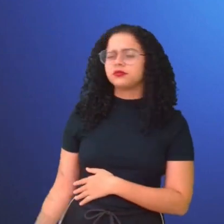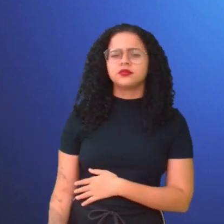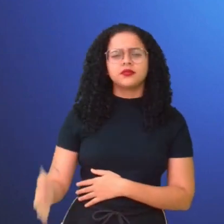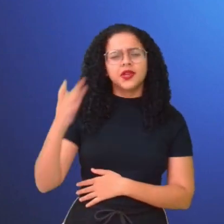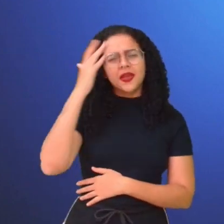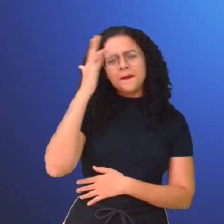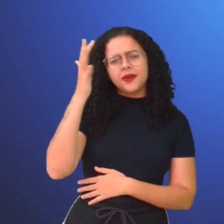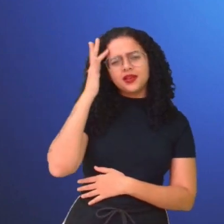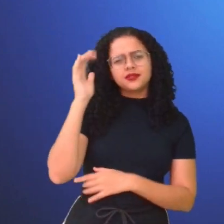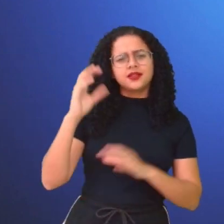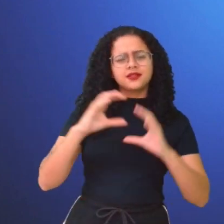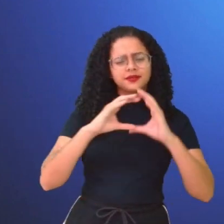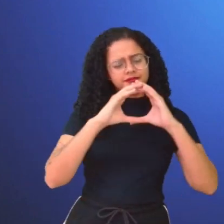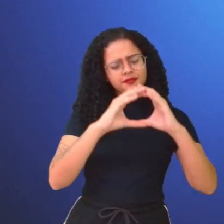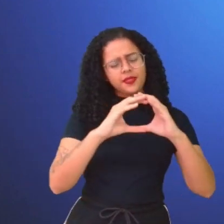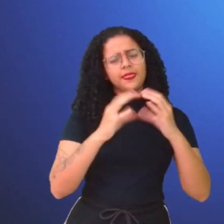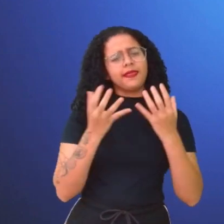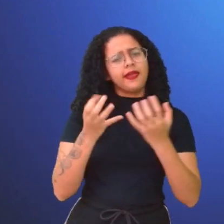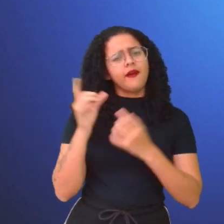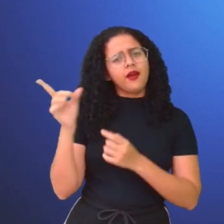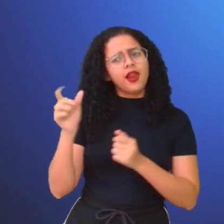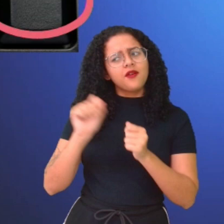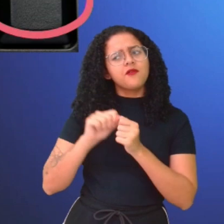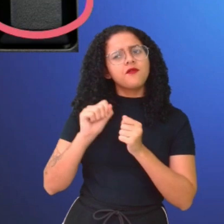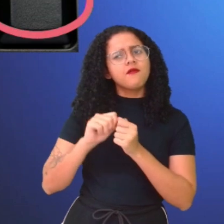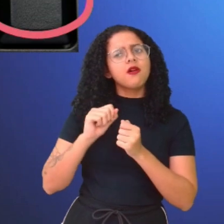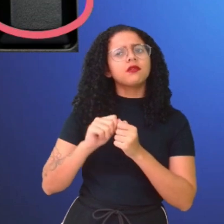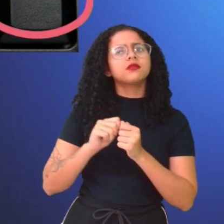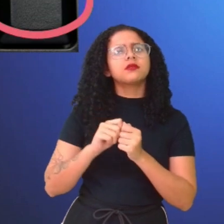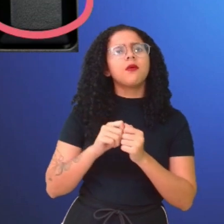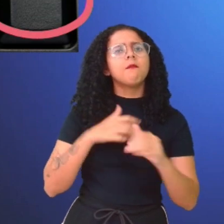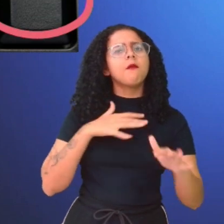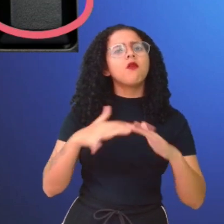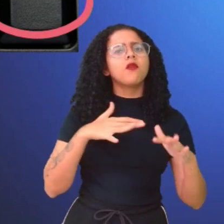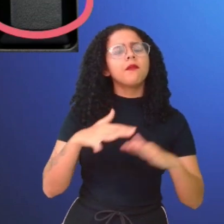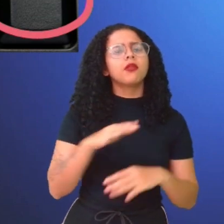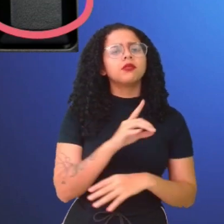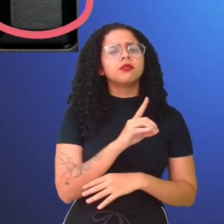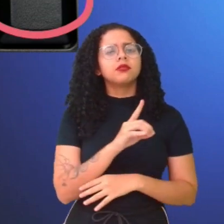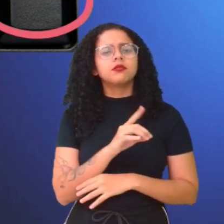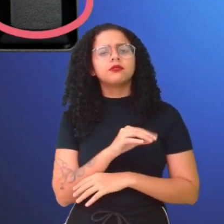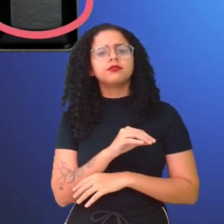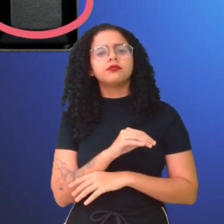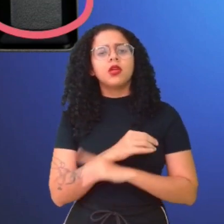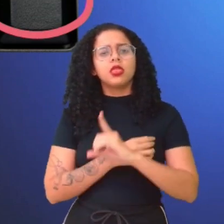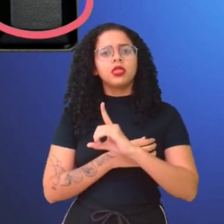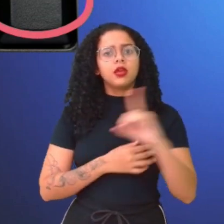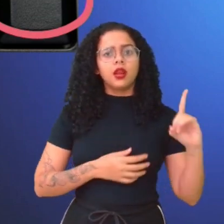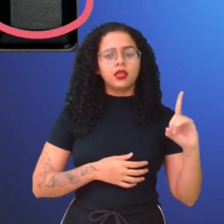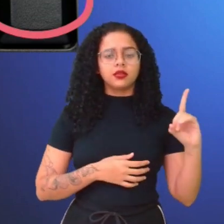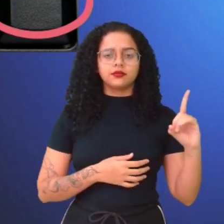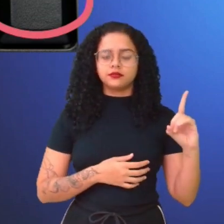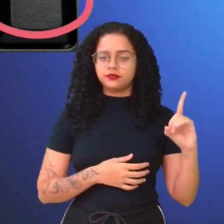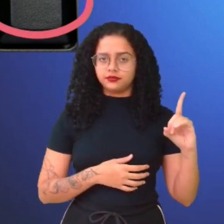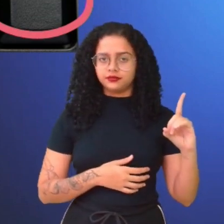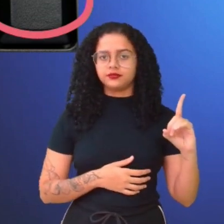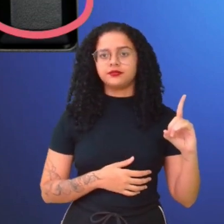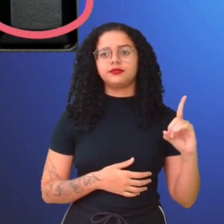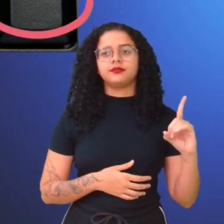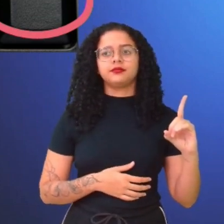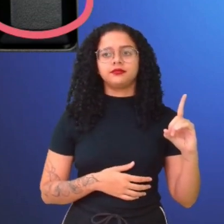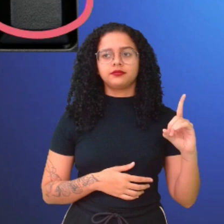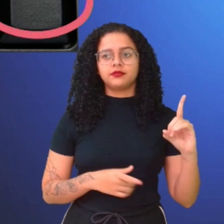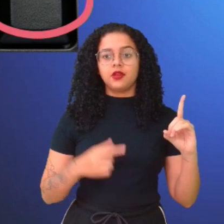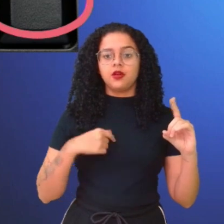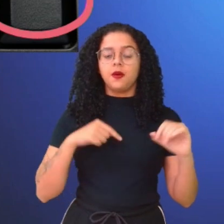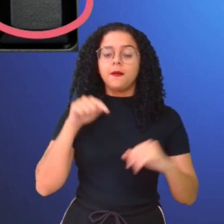bolinha, e eu quero que ela faça os seguintes movimentos. Eu quero que ela vá para a direita, quando eu clicar na setinha